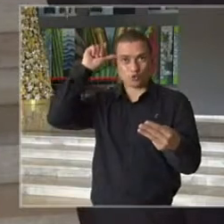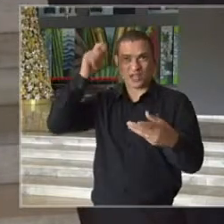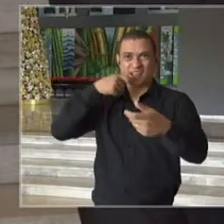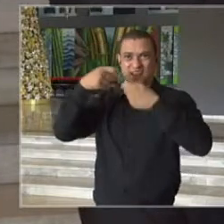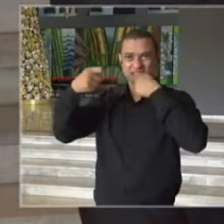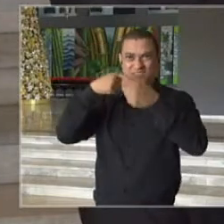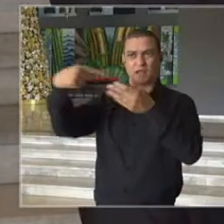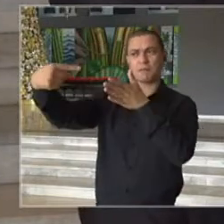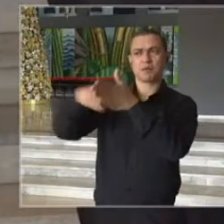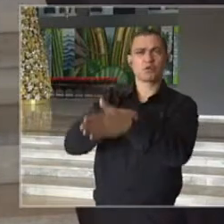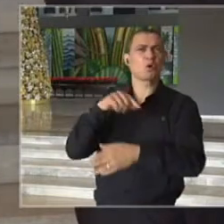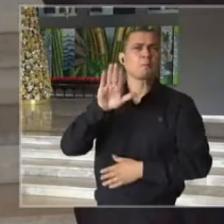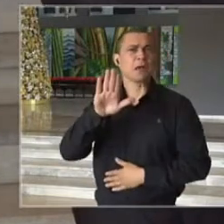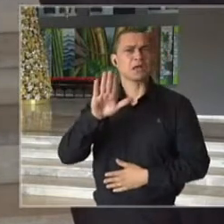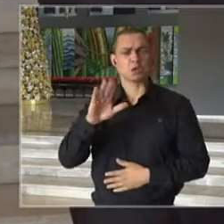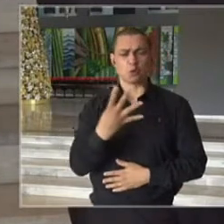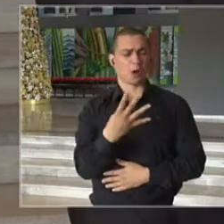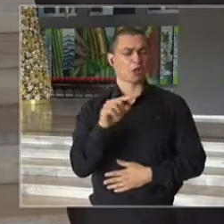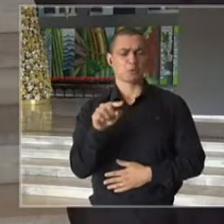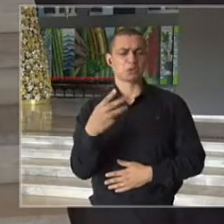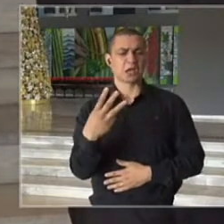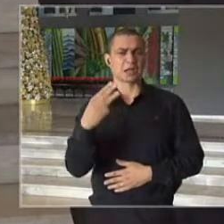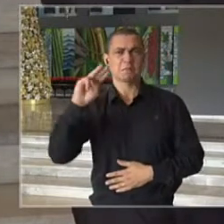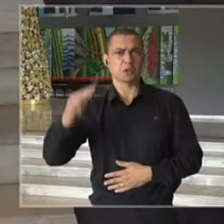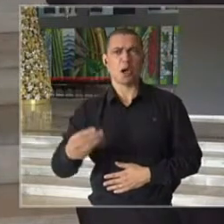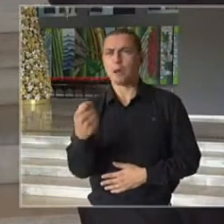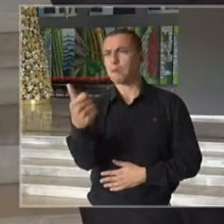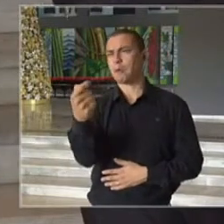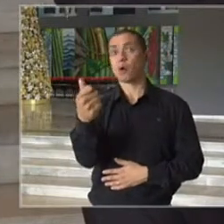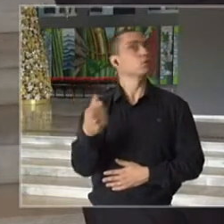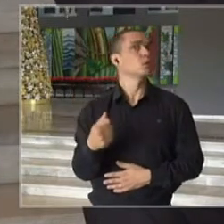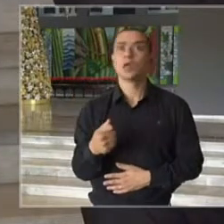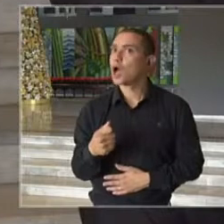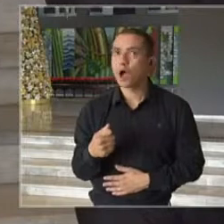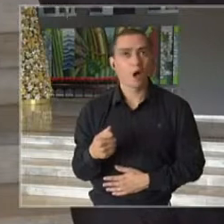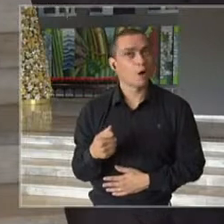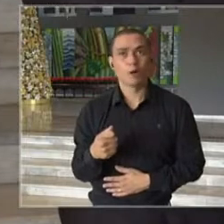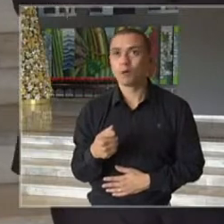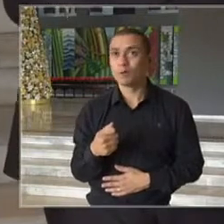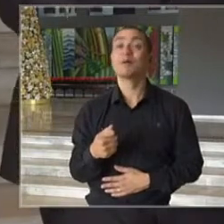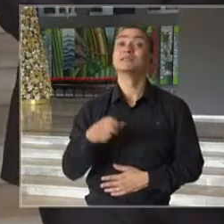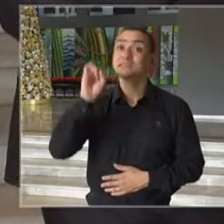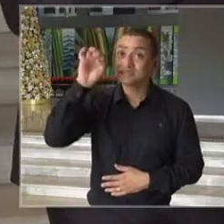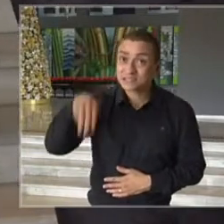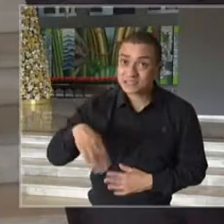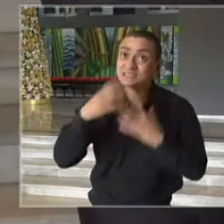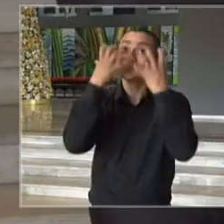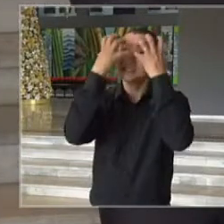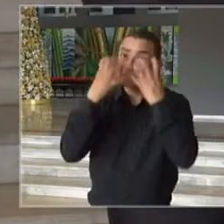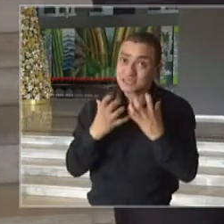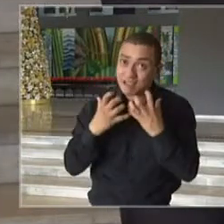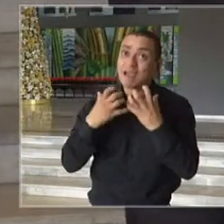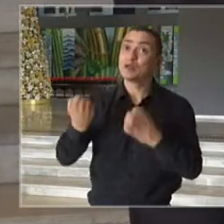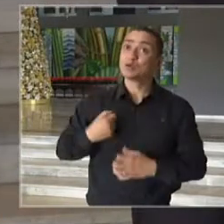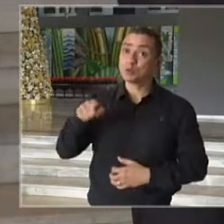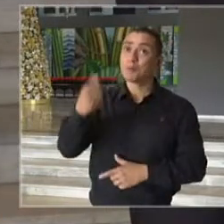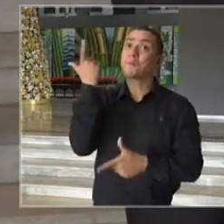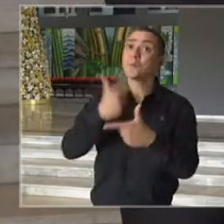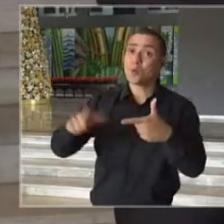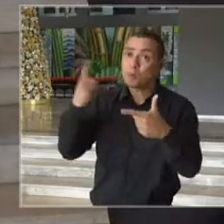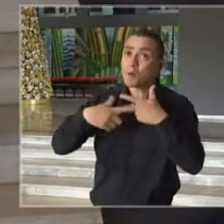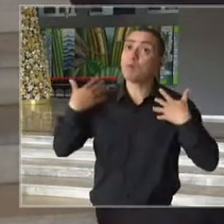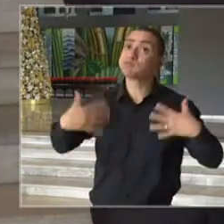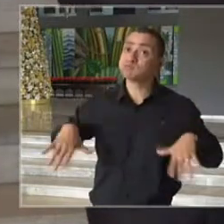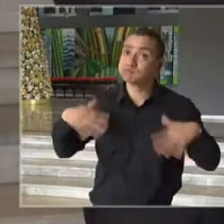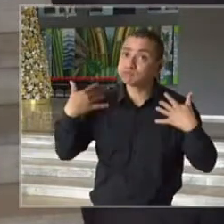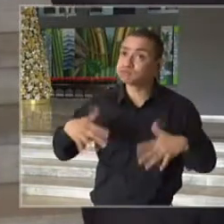me perguntaram, mas não é um número tão grande? É sim. É um número enorme, é um número que impacta, é um número que nós não podemos permitir